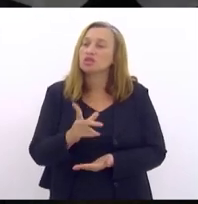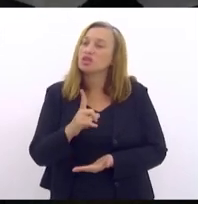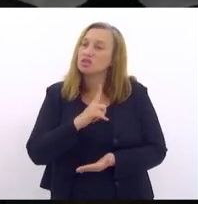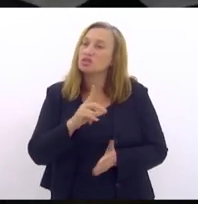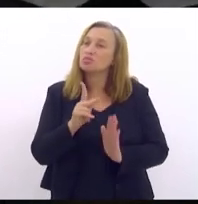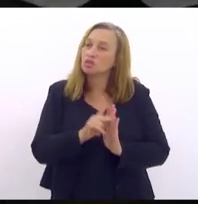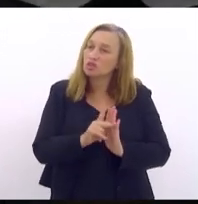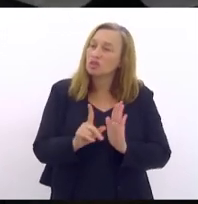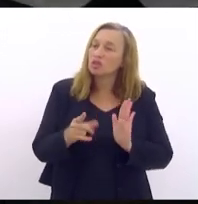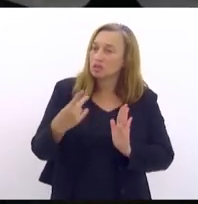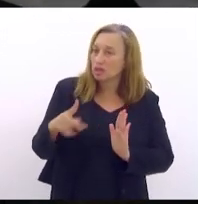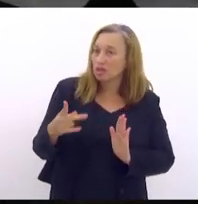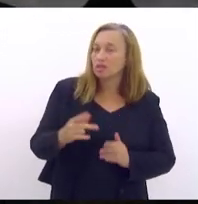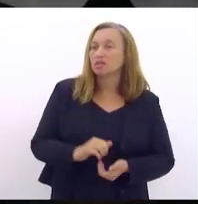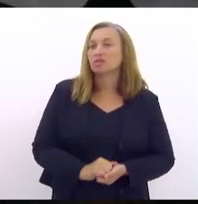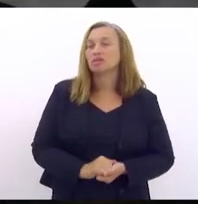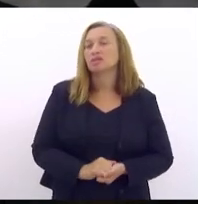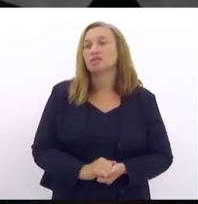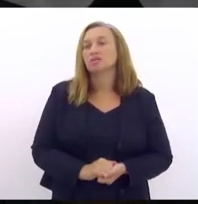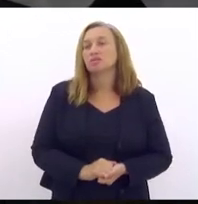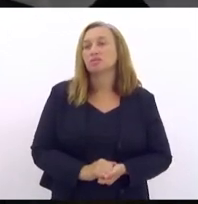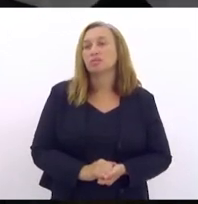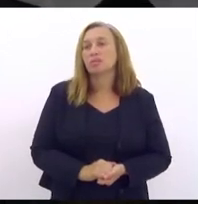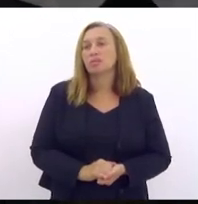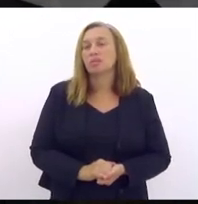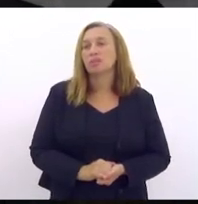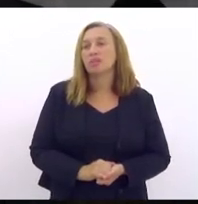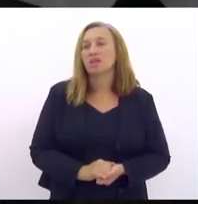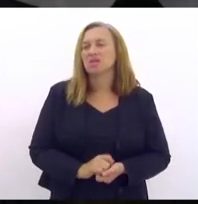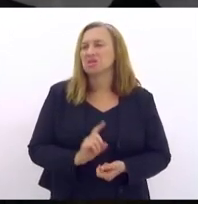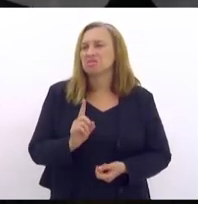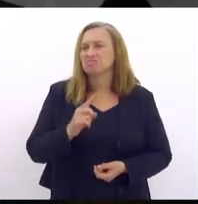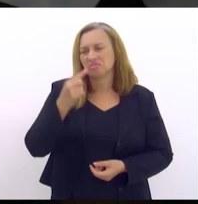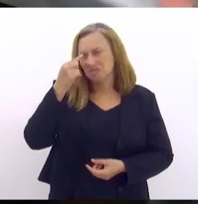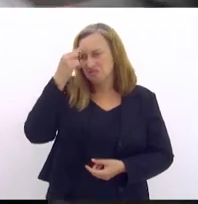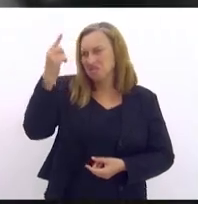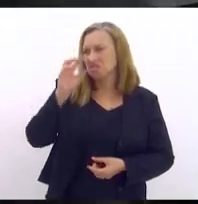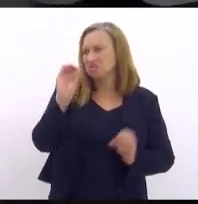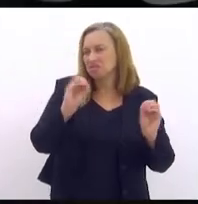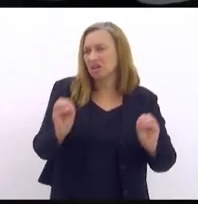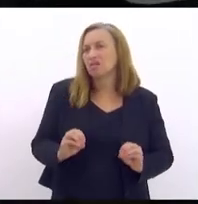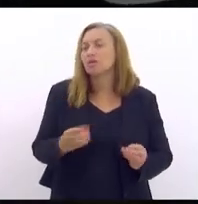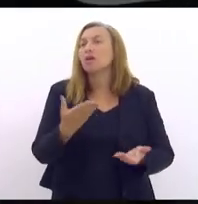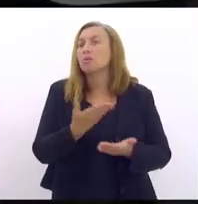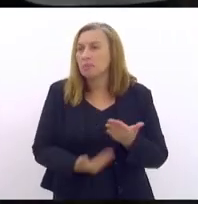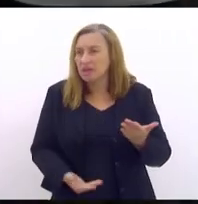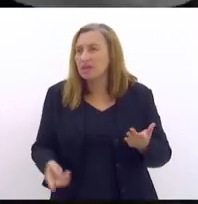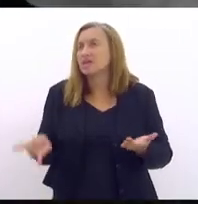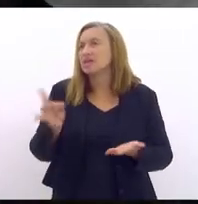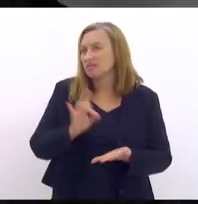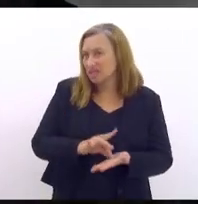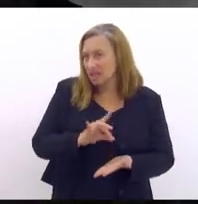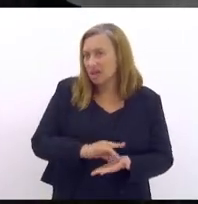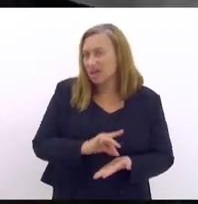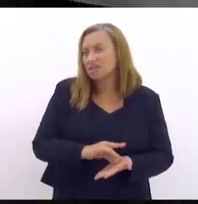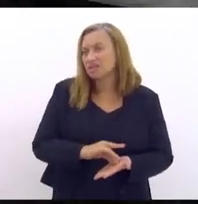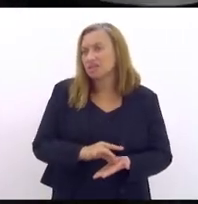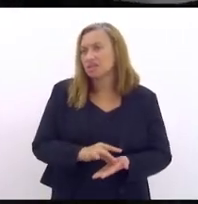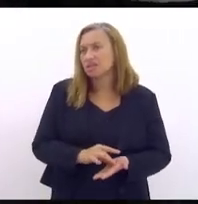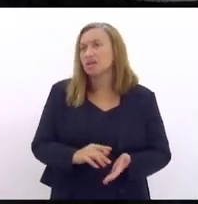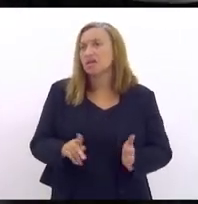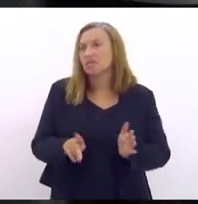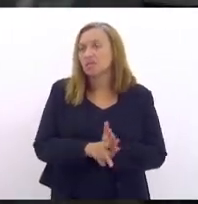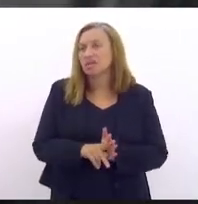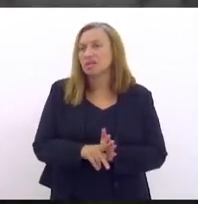esse projeto dele. Ele não está inventando, nós tivemos perdas, e é verdade. Isso faz parte do